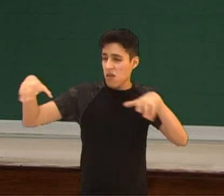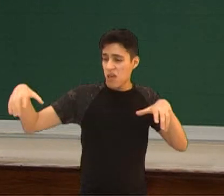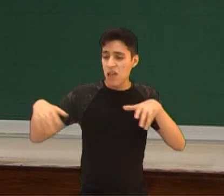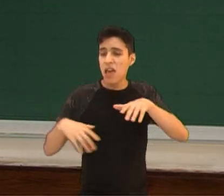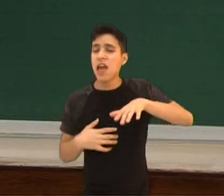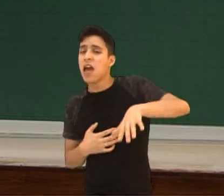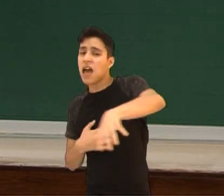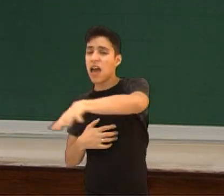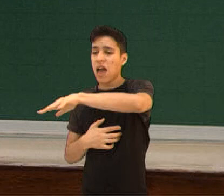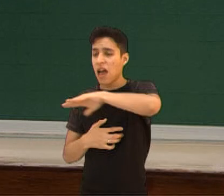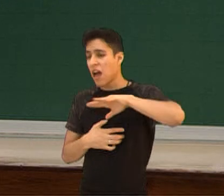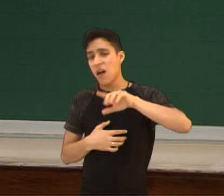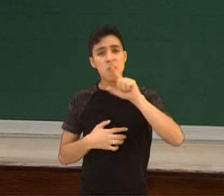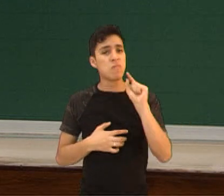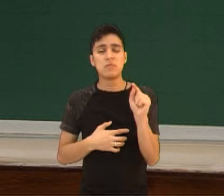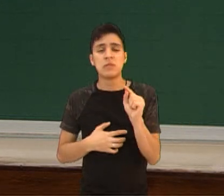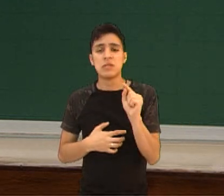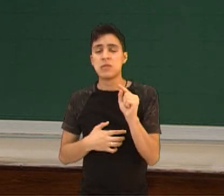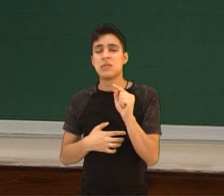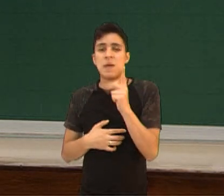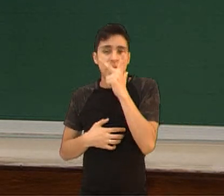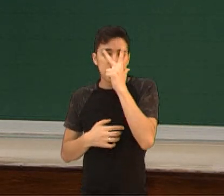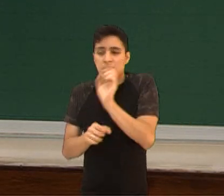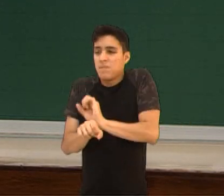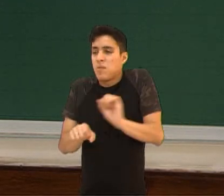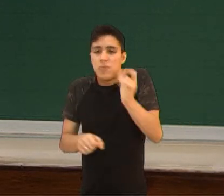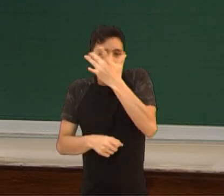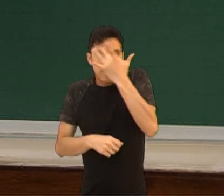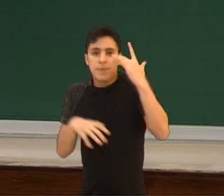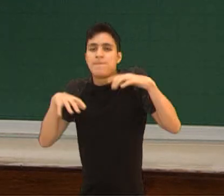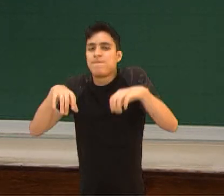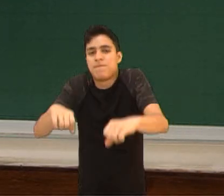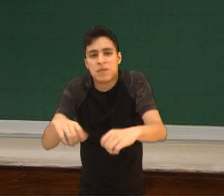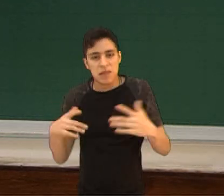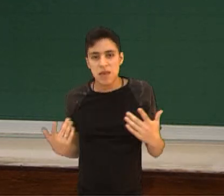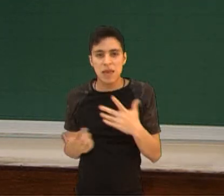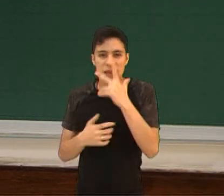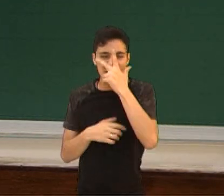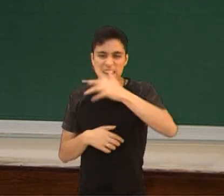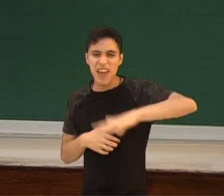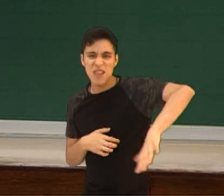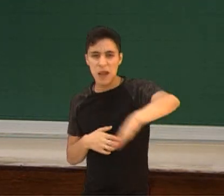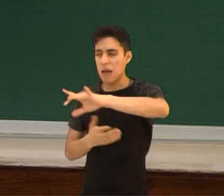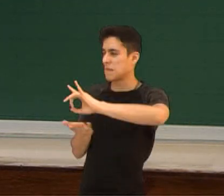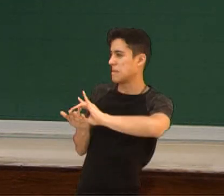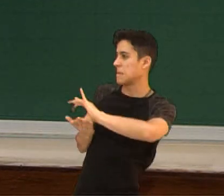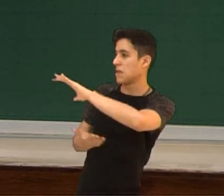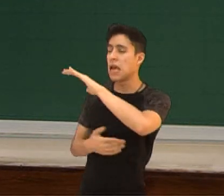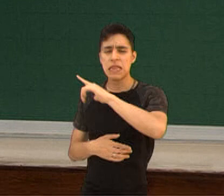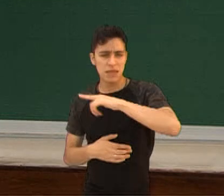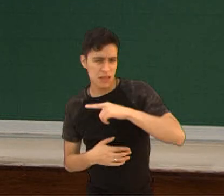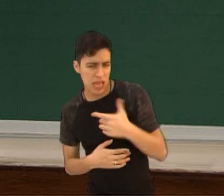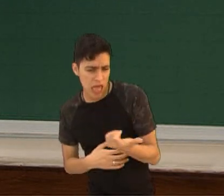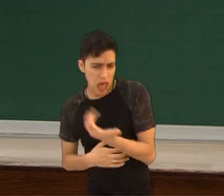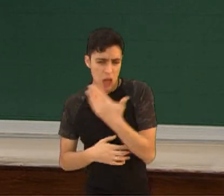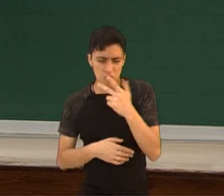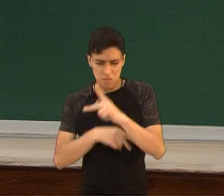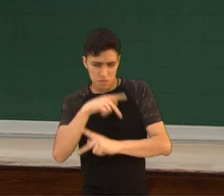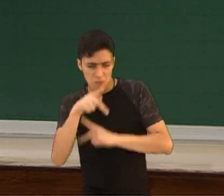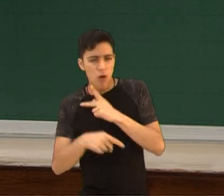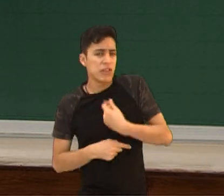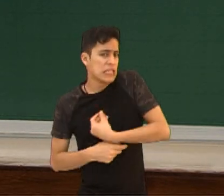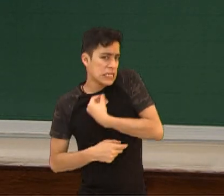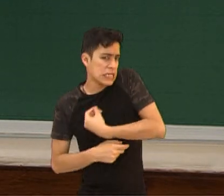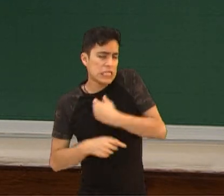áreas de repulsão da ocupação humana. É impossível ocupar essas áreas. Temos lá a presença de povos nativos, tanto no deserto